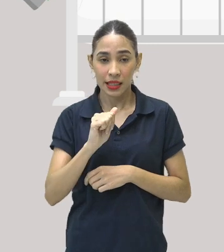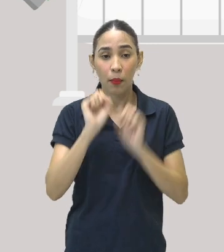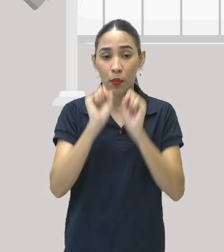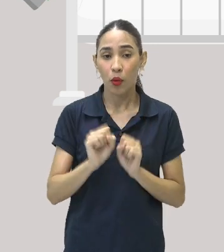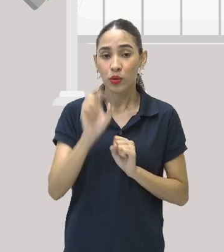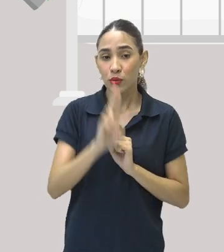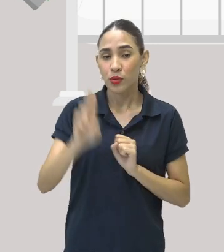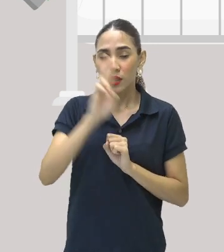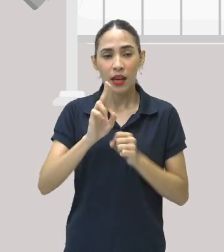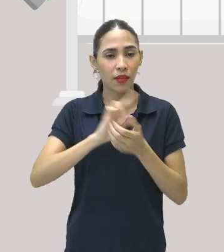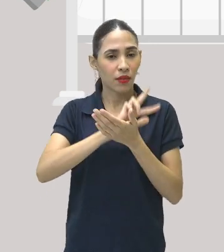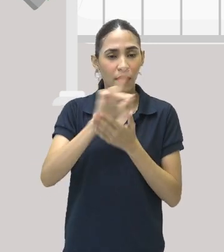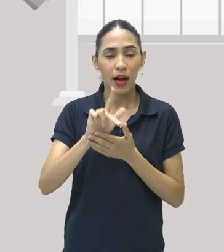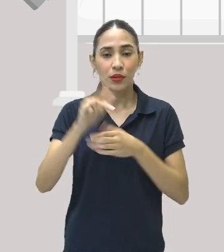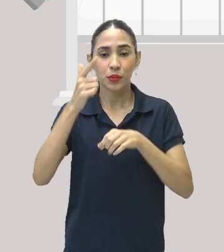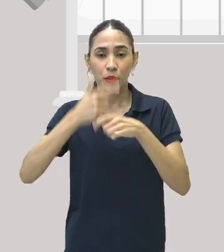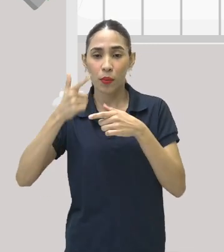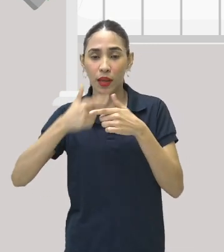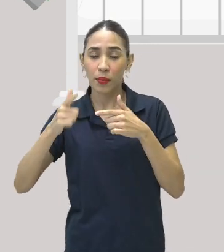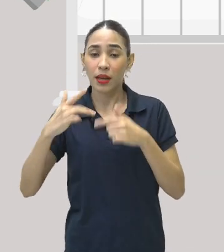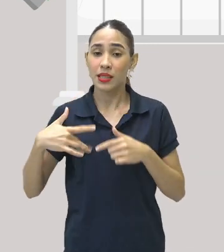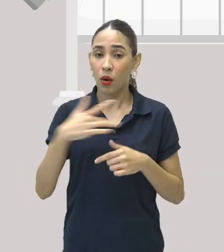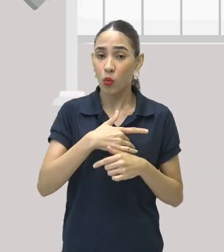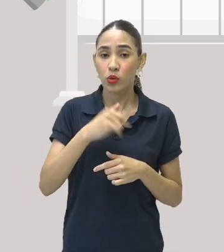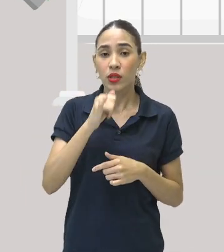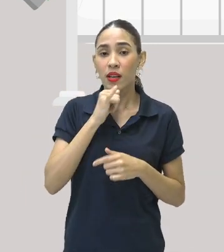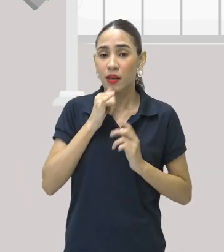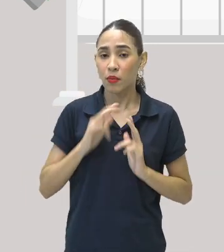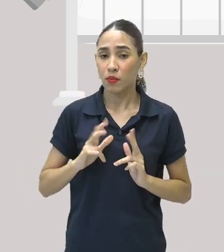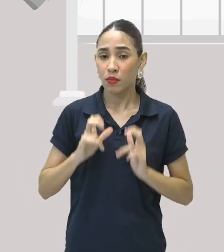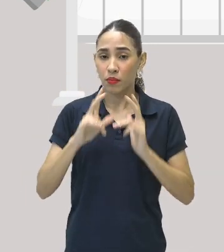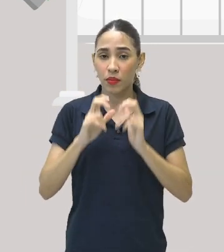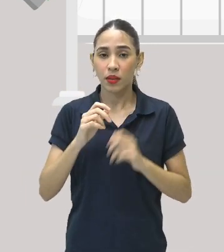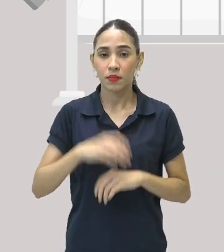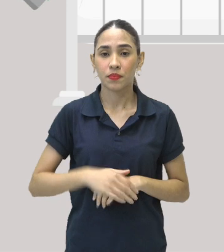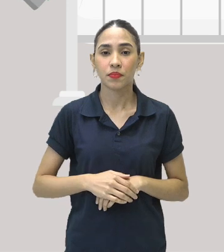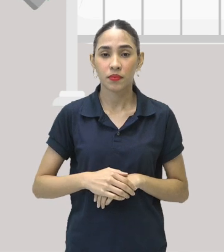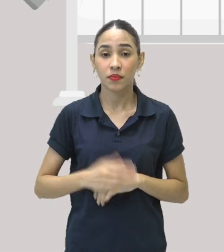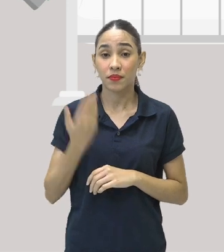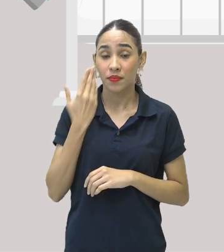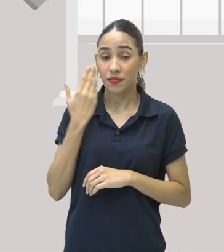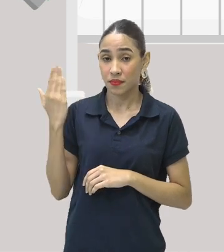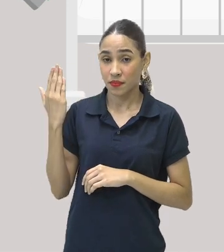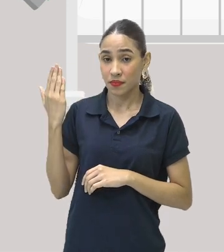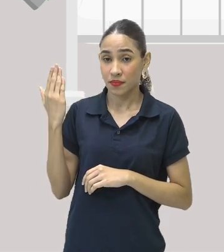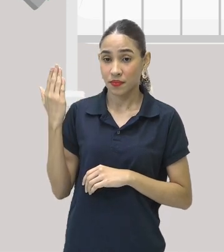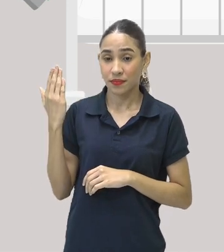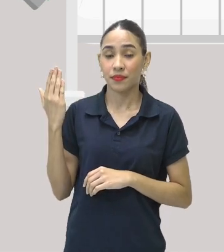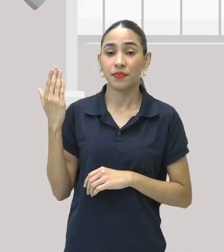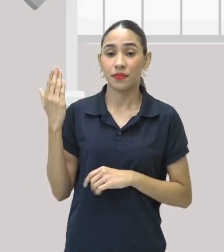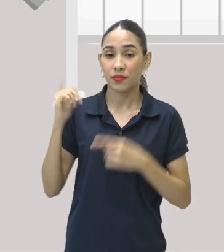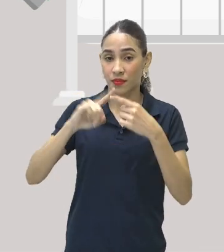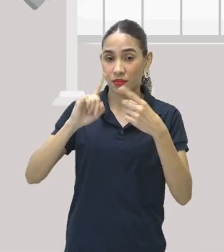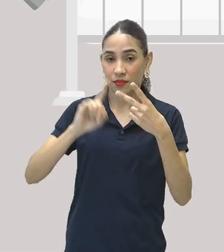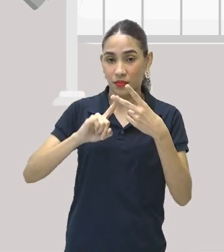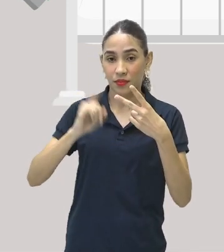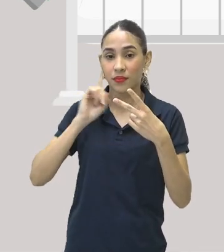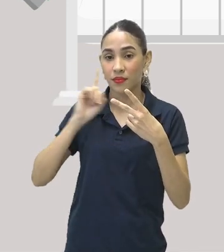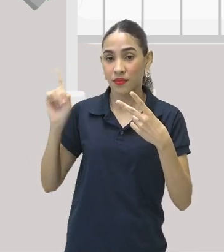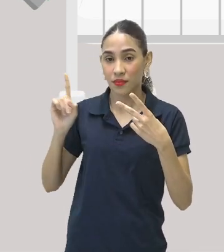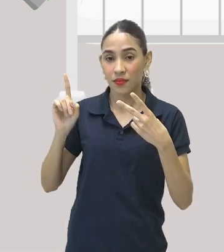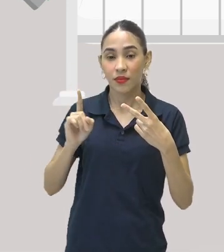de vários problemas de saúde, como infecções por Streptococcus pyogenes e Streptococcus